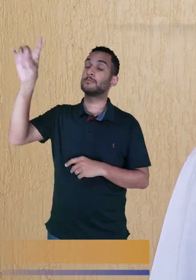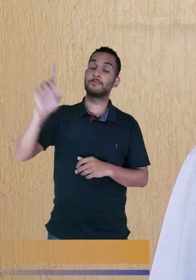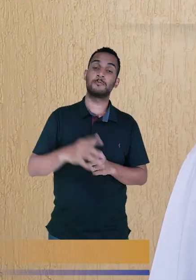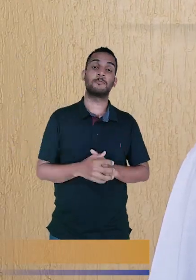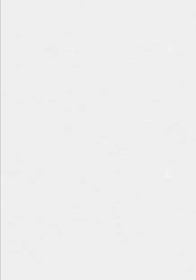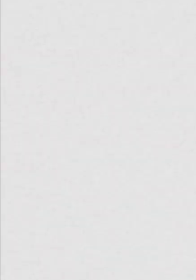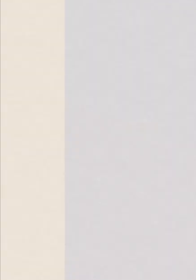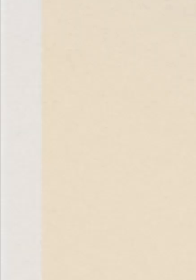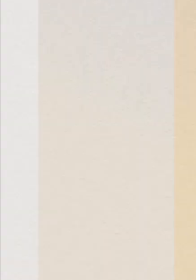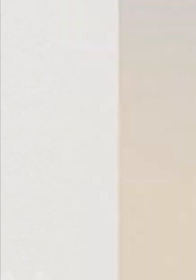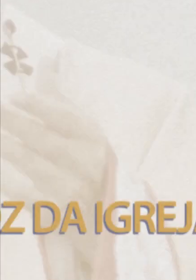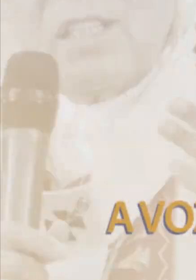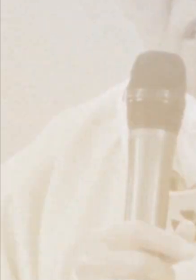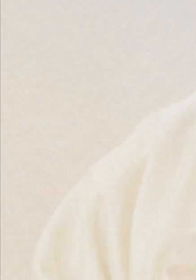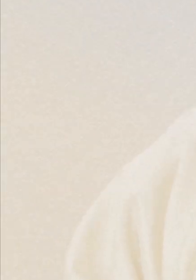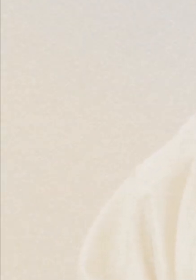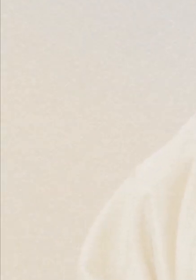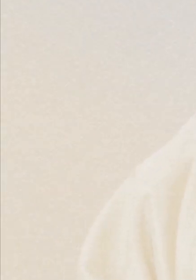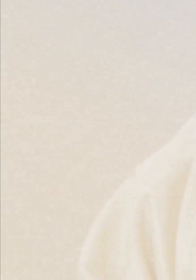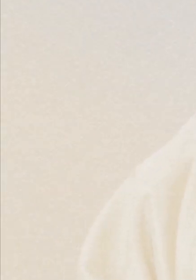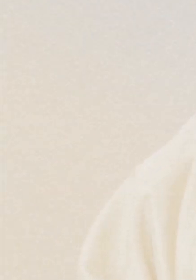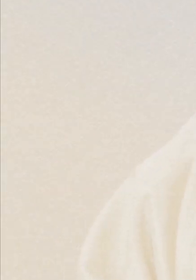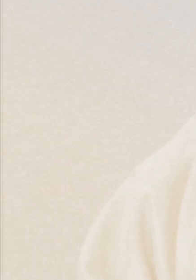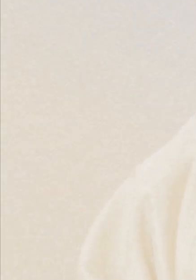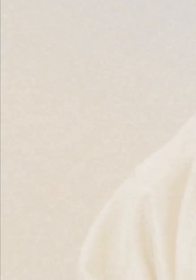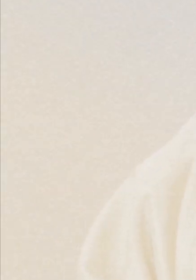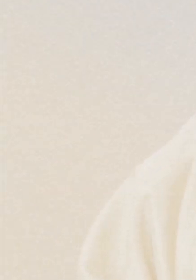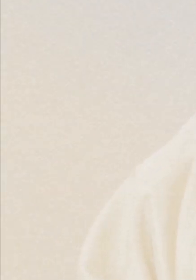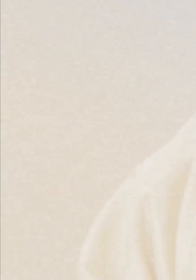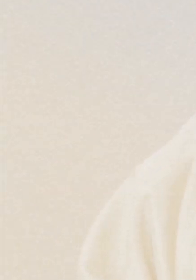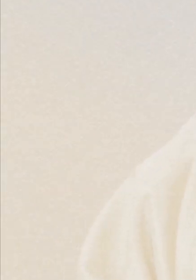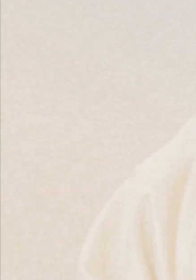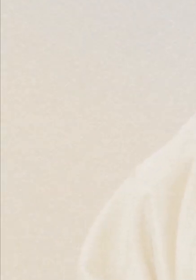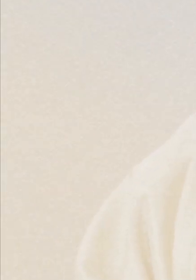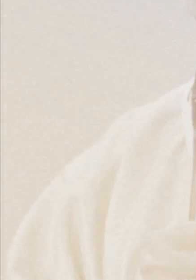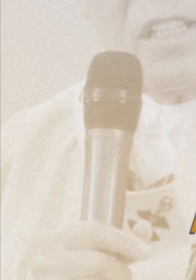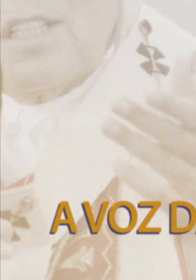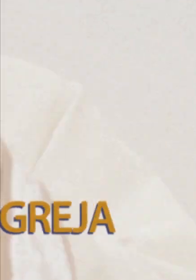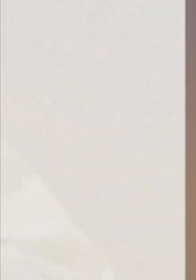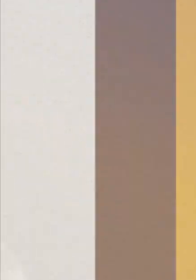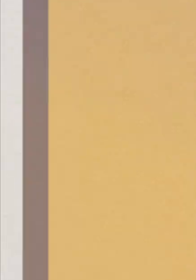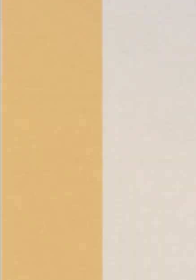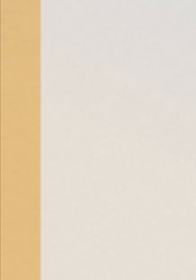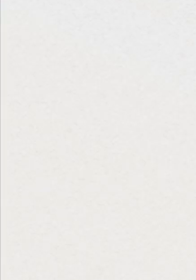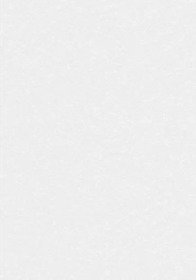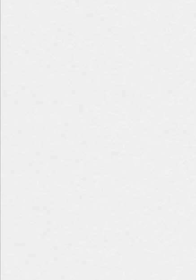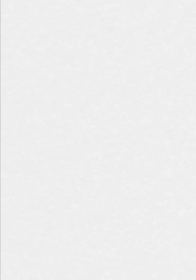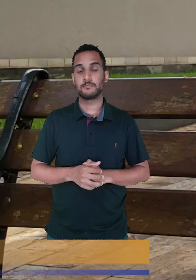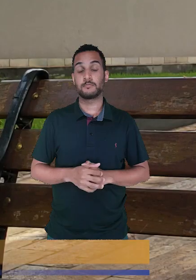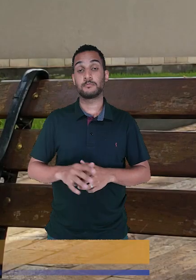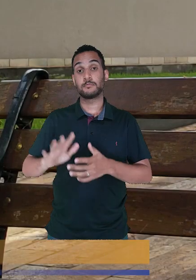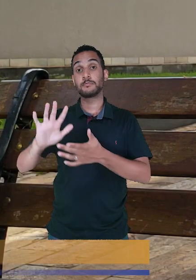vontade do Senhor. Glória in excelsis Deo.